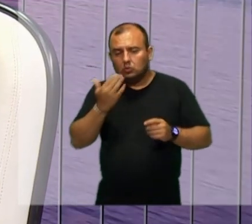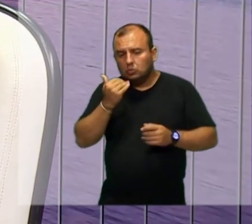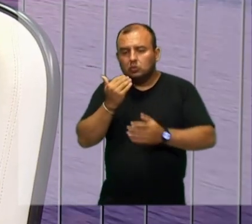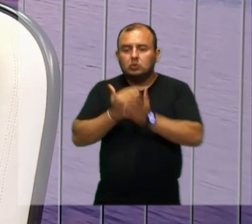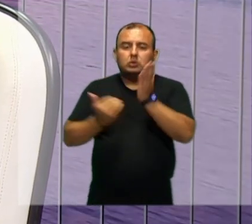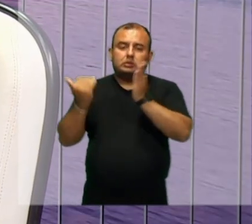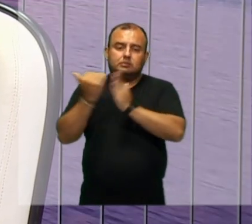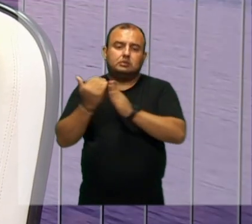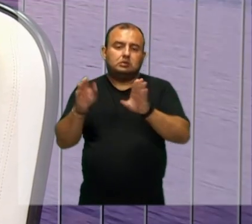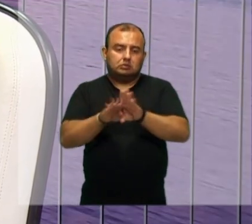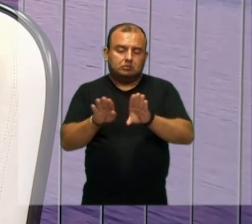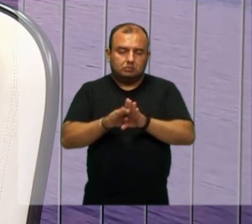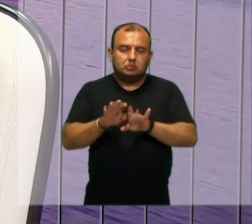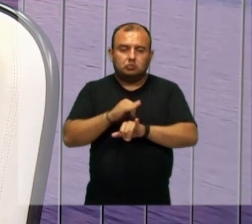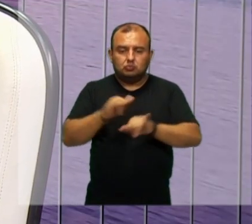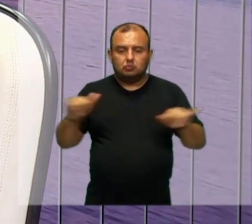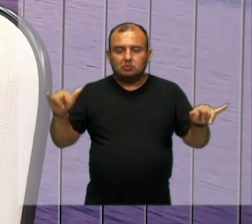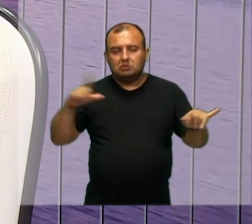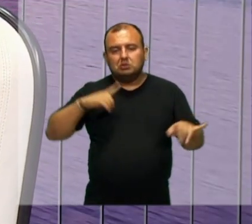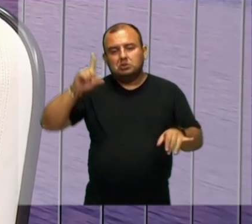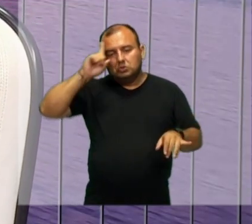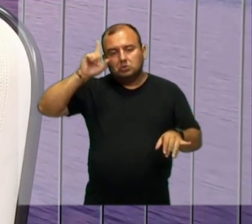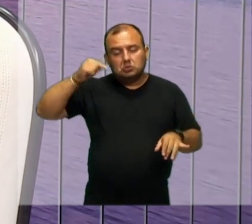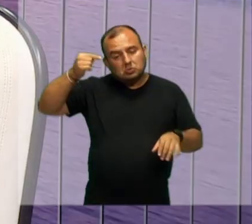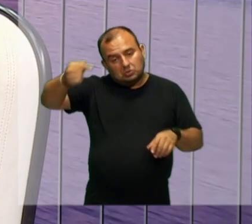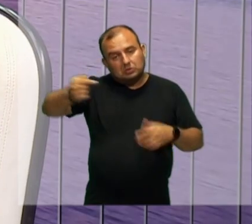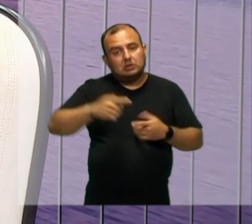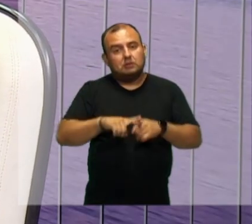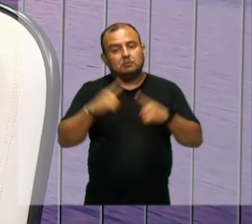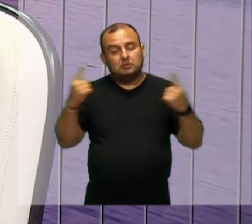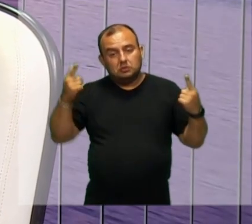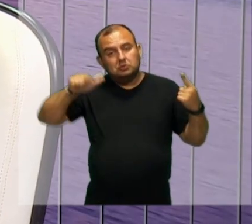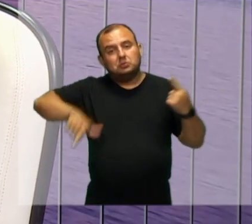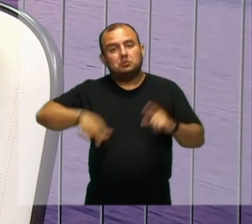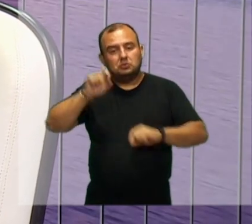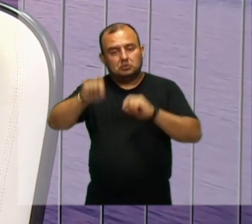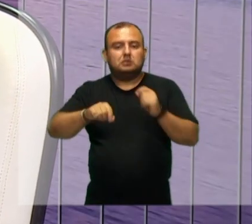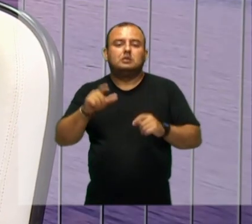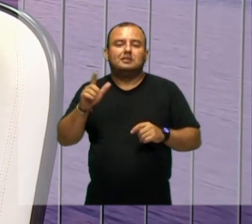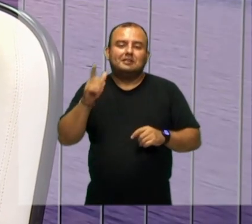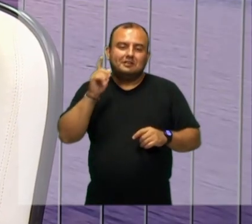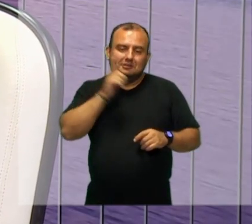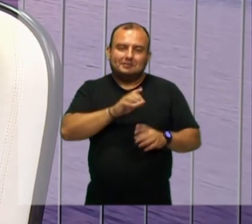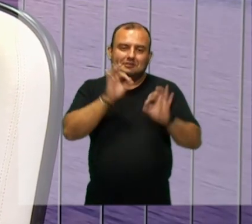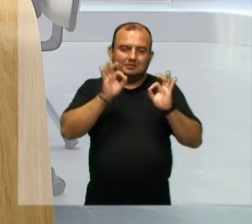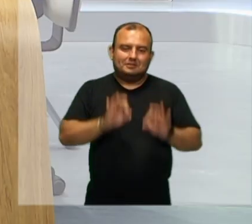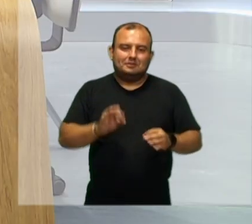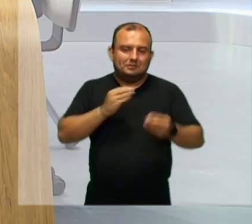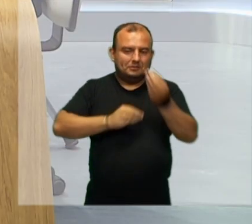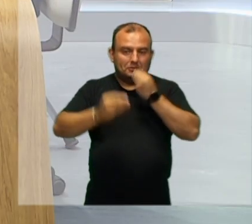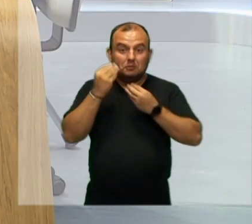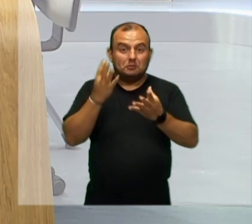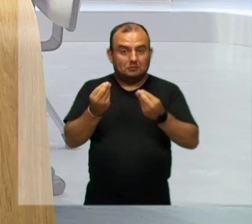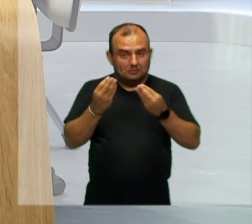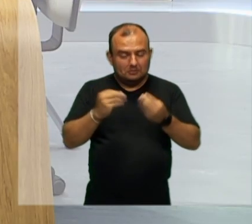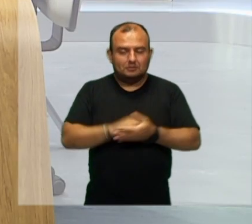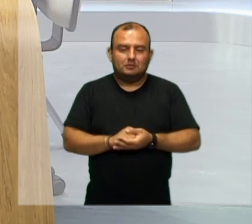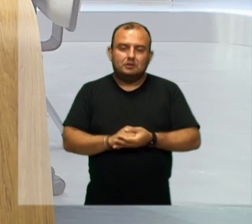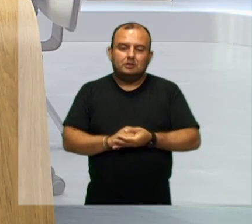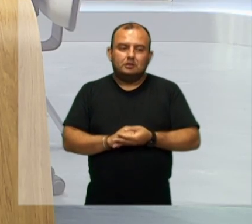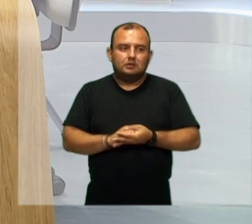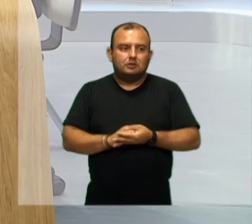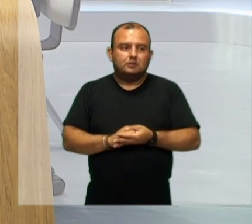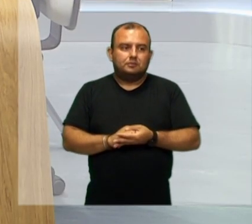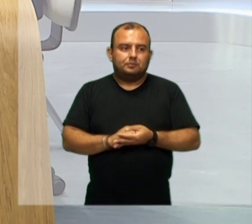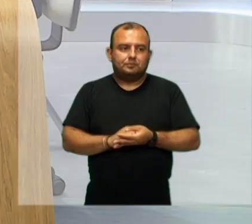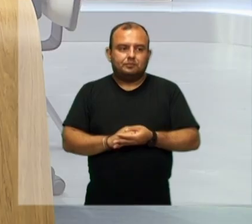ingestão superior às calorias que eu teria no dia a dia. Mas, de novo, ainda vale a pena porque estou comendo bastante, né? E aí Isso